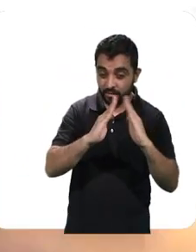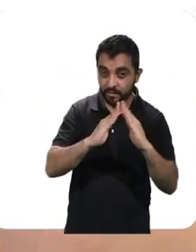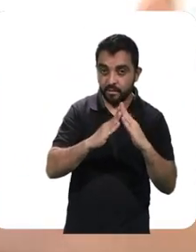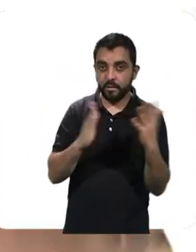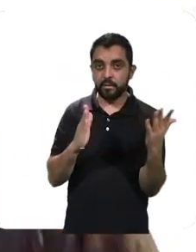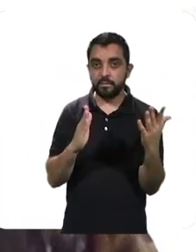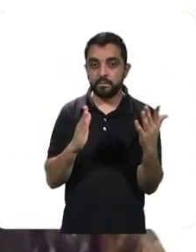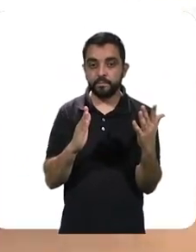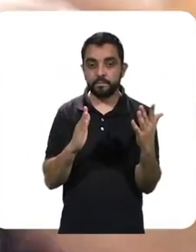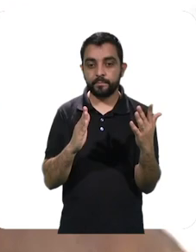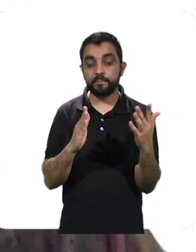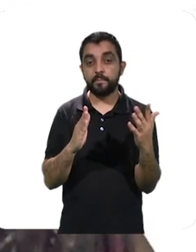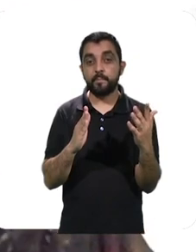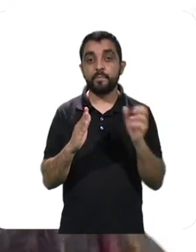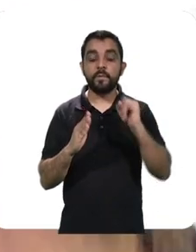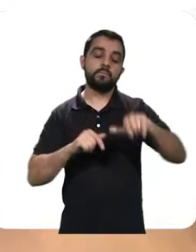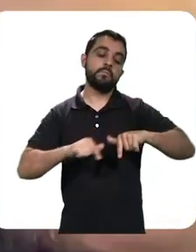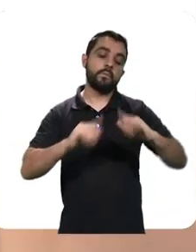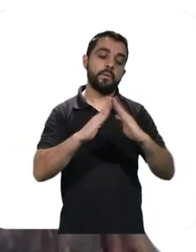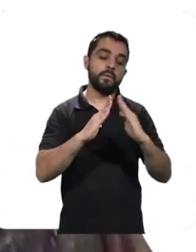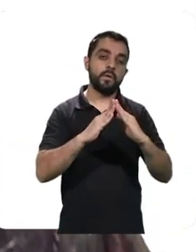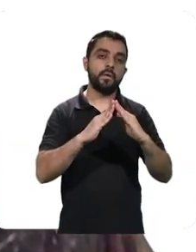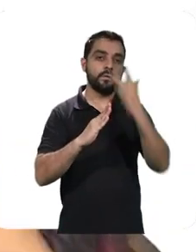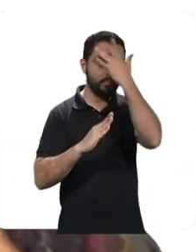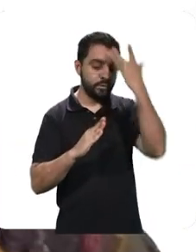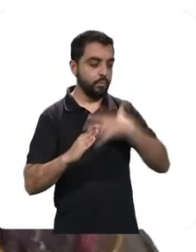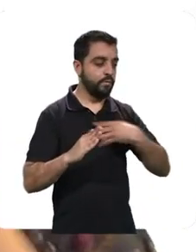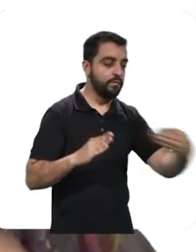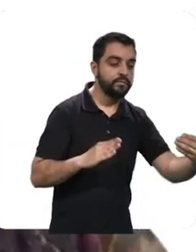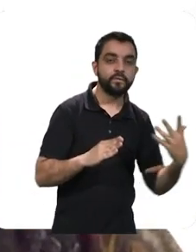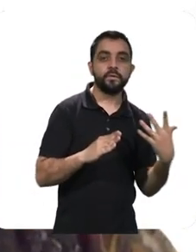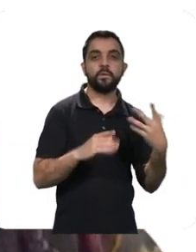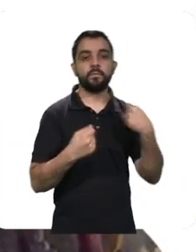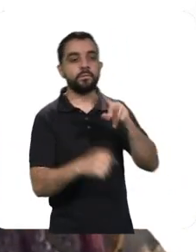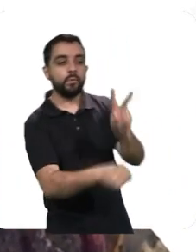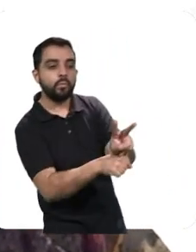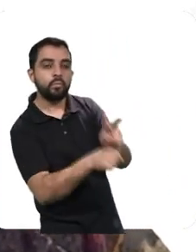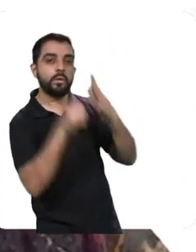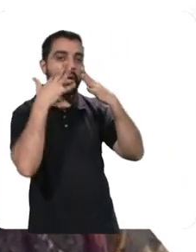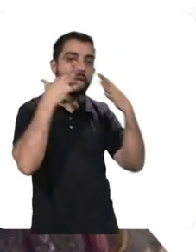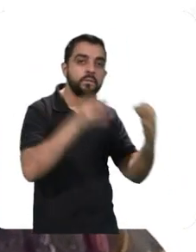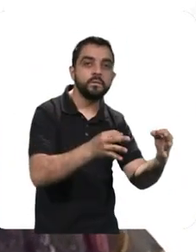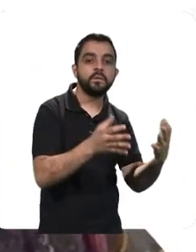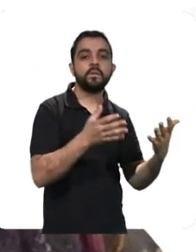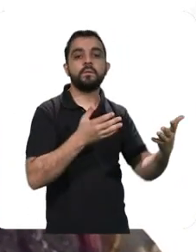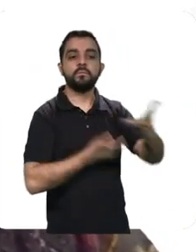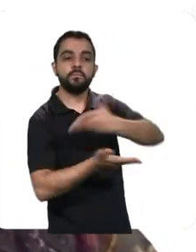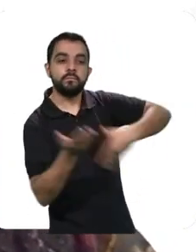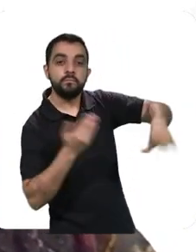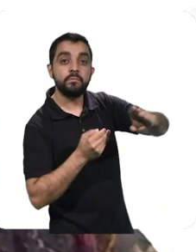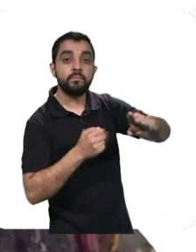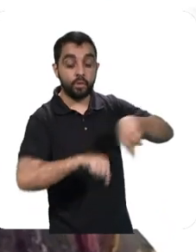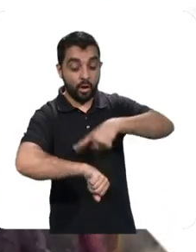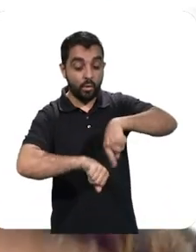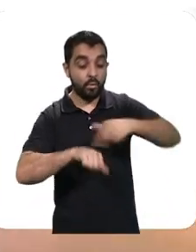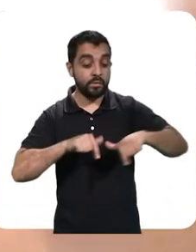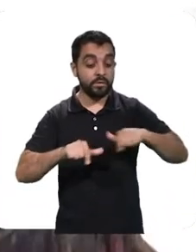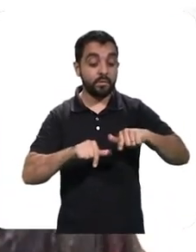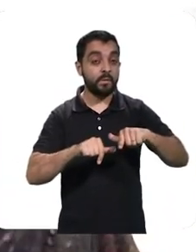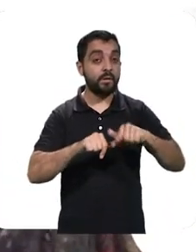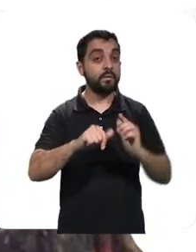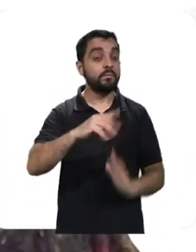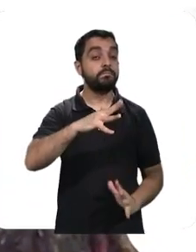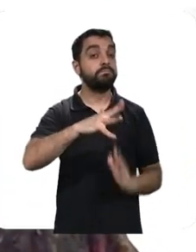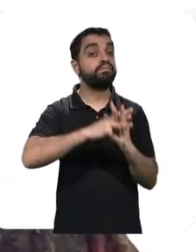essas pessoas estão em casa com as famílias, né, fazendo uma jornada mais do